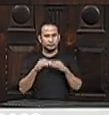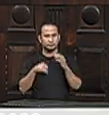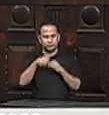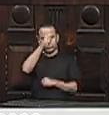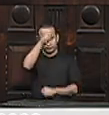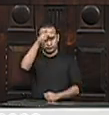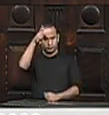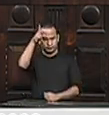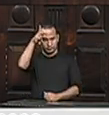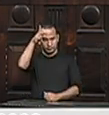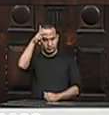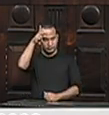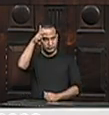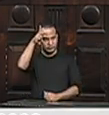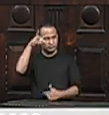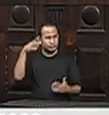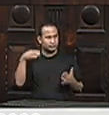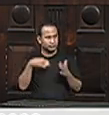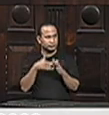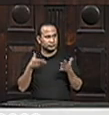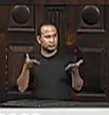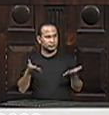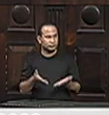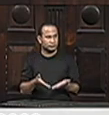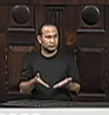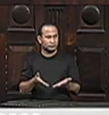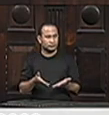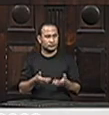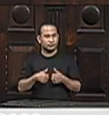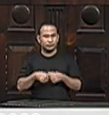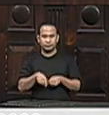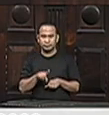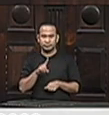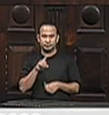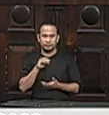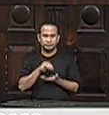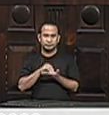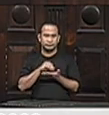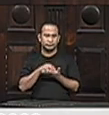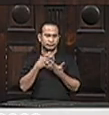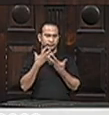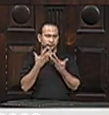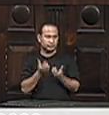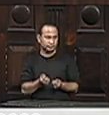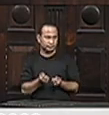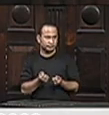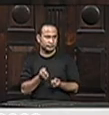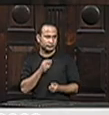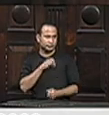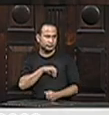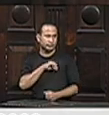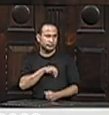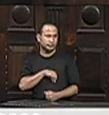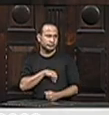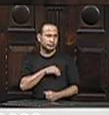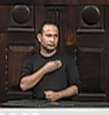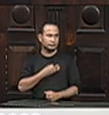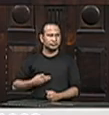para falar o seguinte: veja como é que são as coisas. No dia 9 deste mês, o